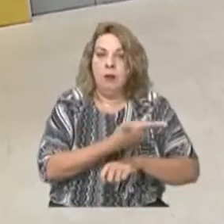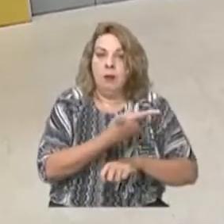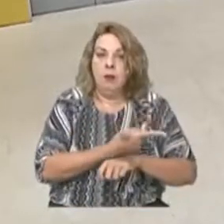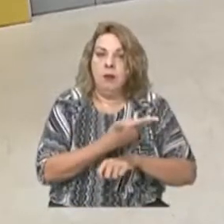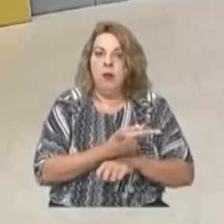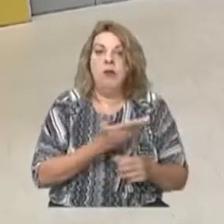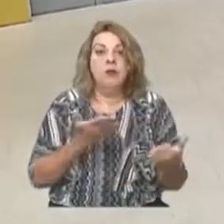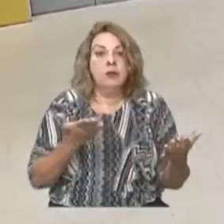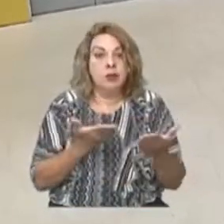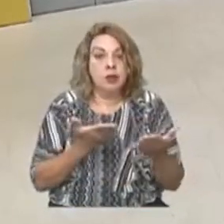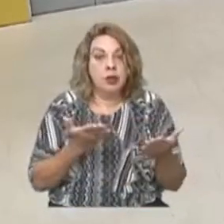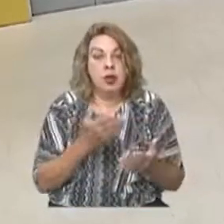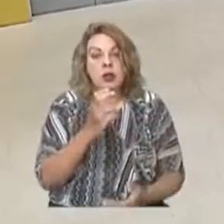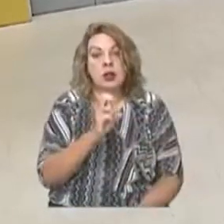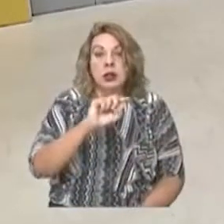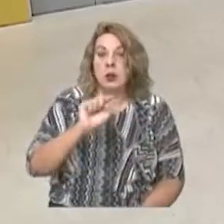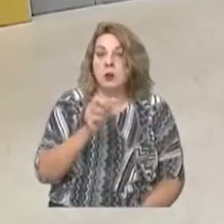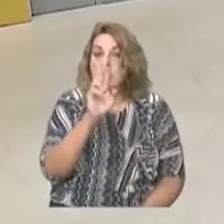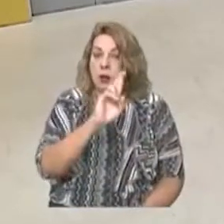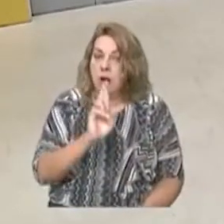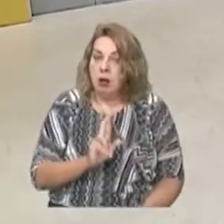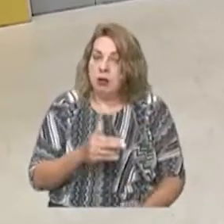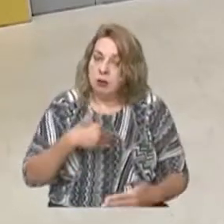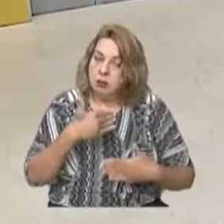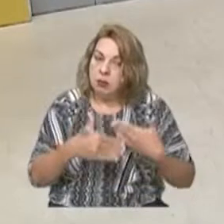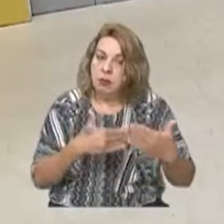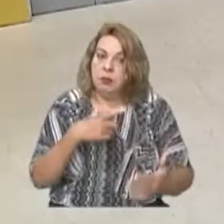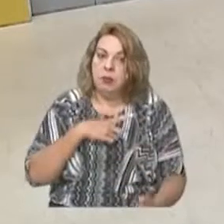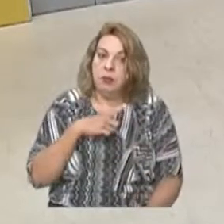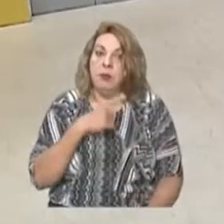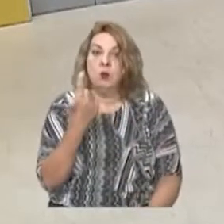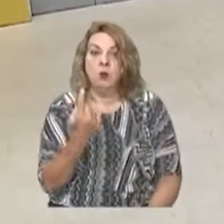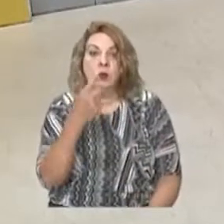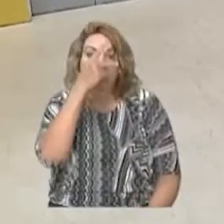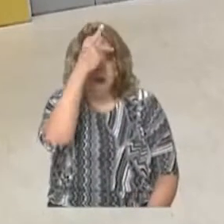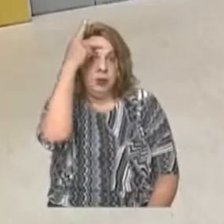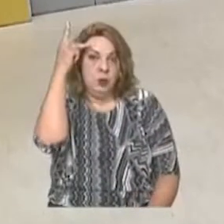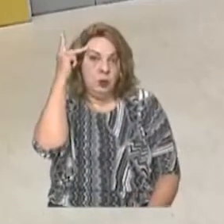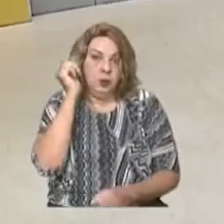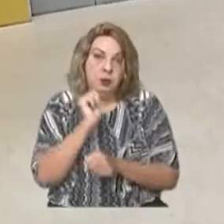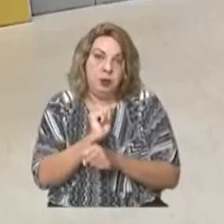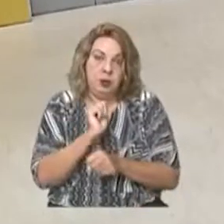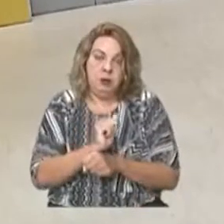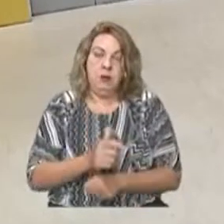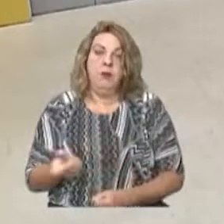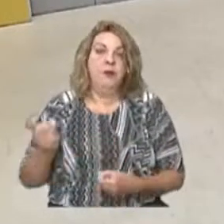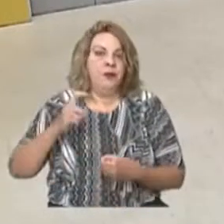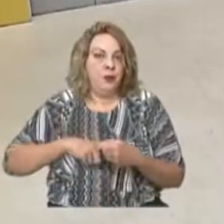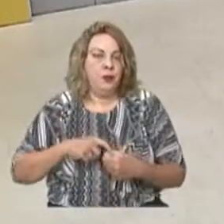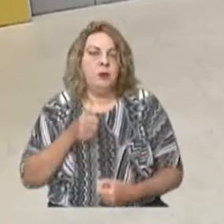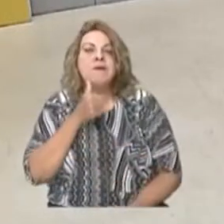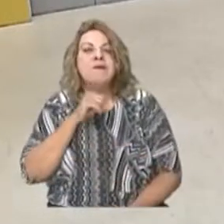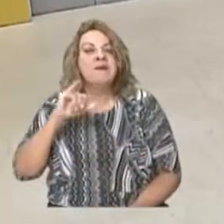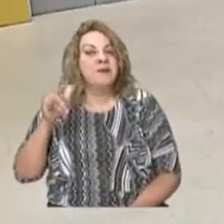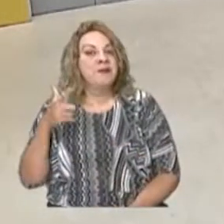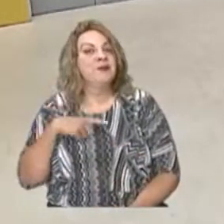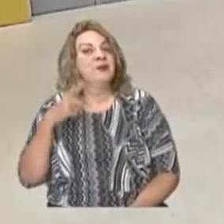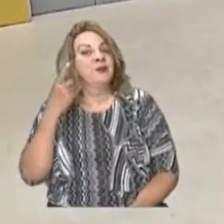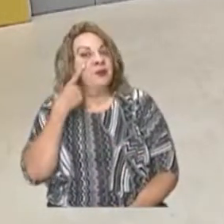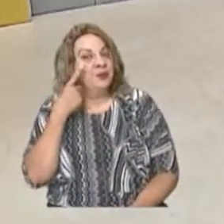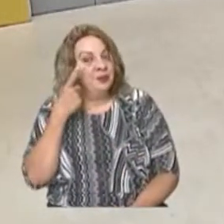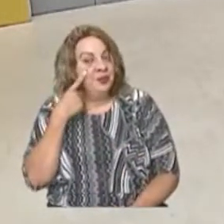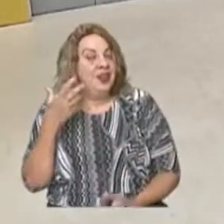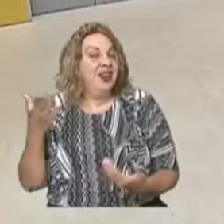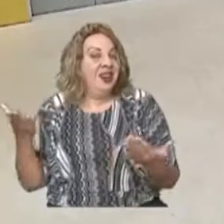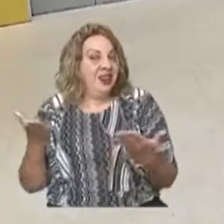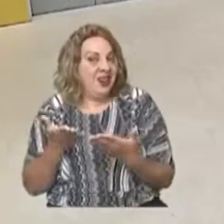queridinho Caju Cap, 5 mil reais em andamento. E já temos um título com chances. Olha aí, será